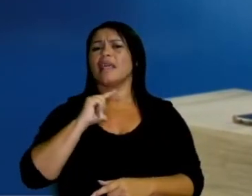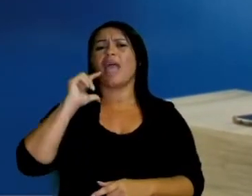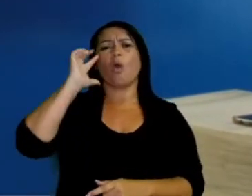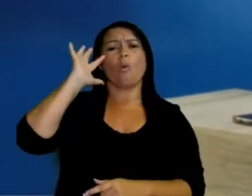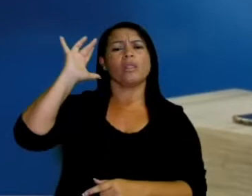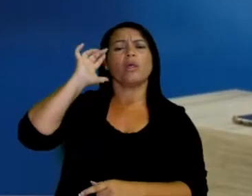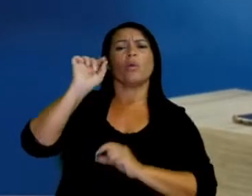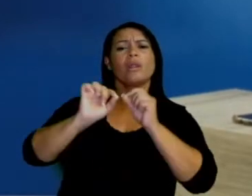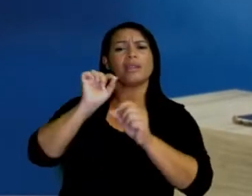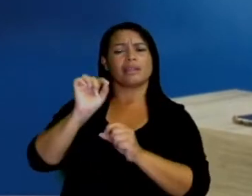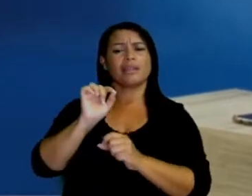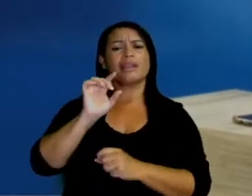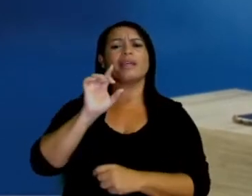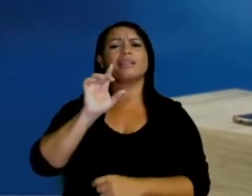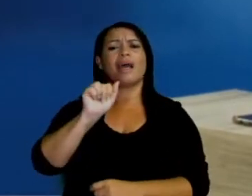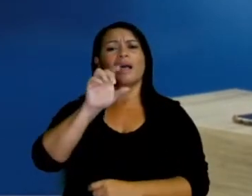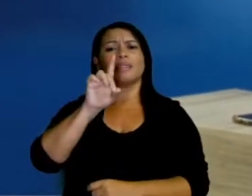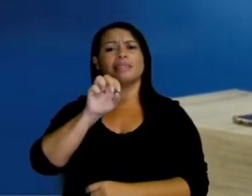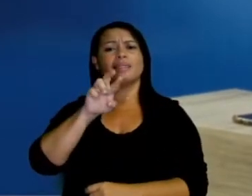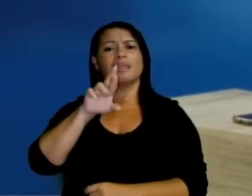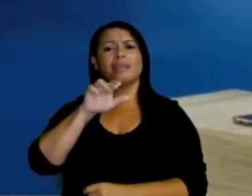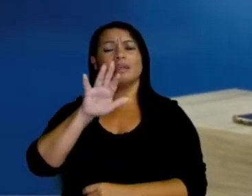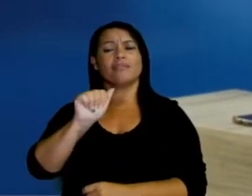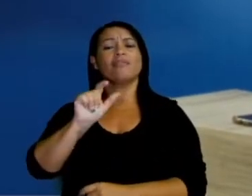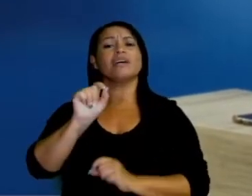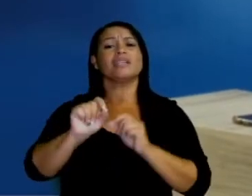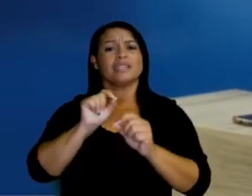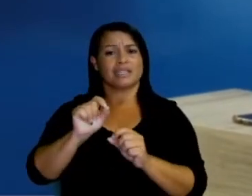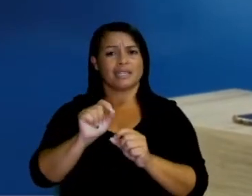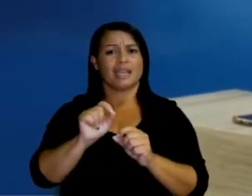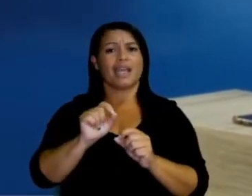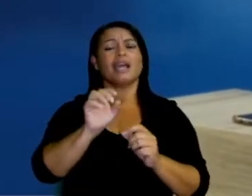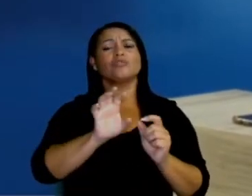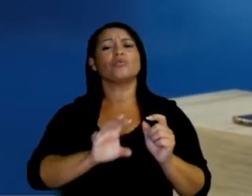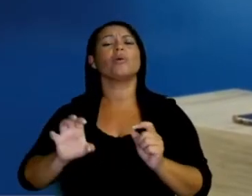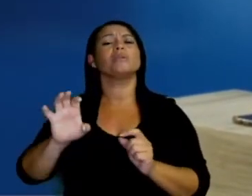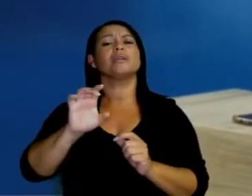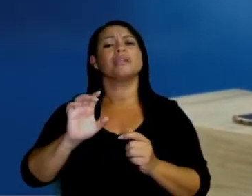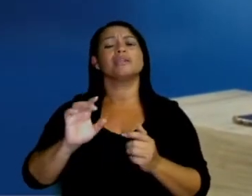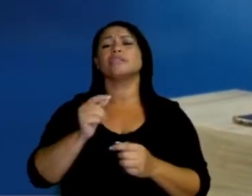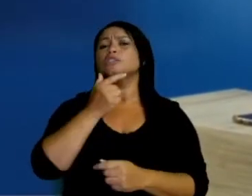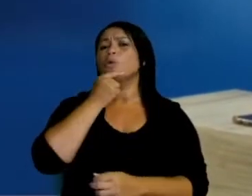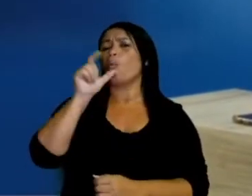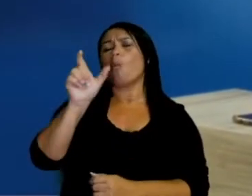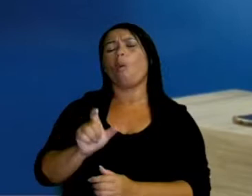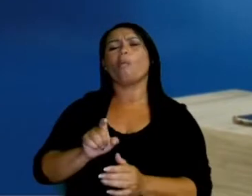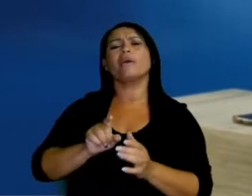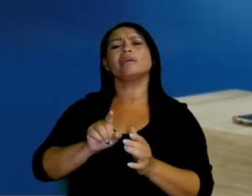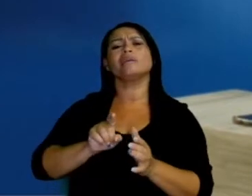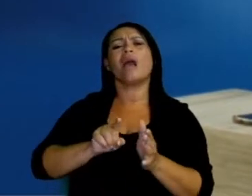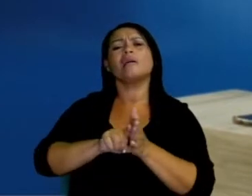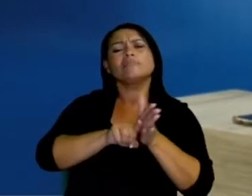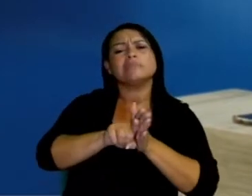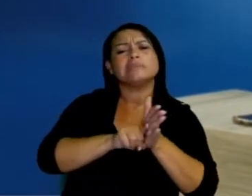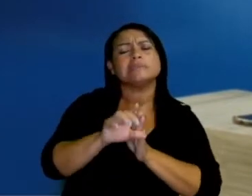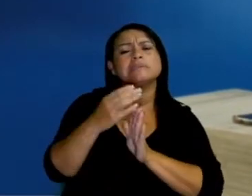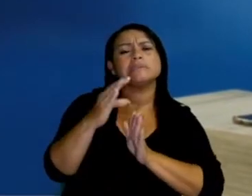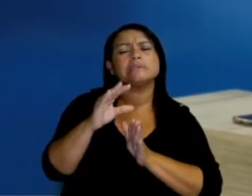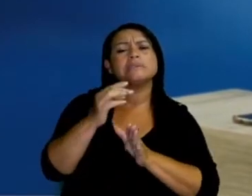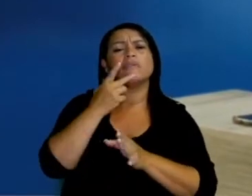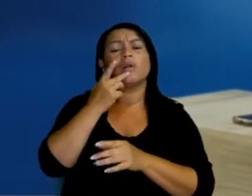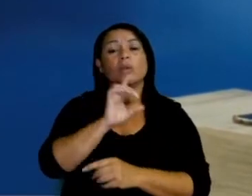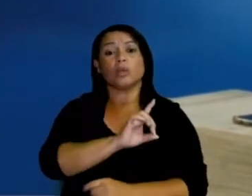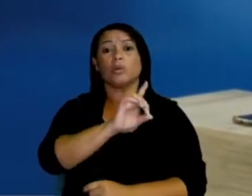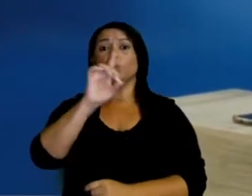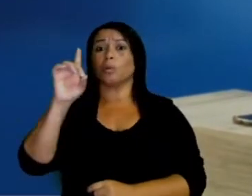teoria da deriva dos continentes, criada por um cientista alemão chamado Alfred Wegener, e esse cientista propôs que um dia todos os continentes da